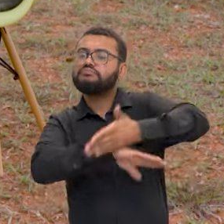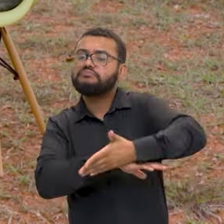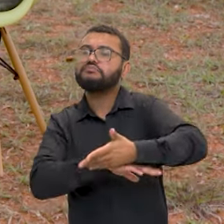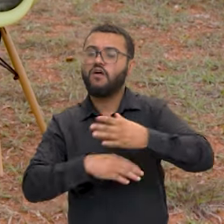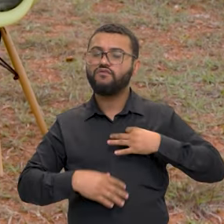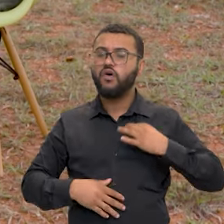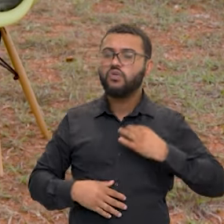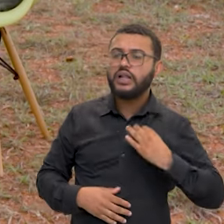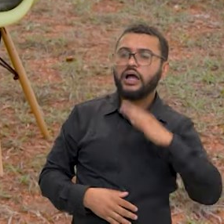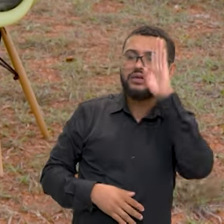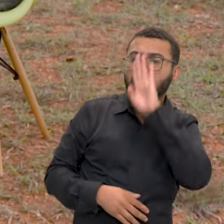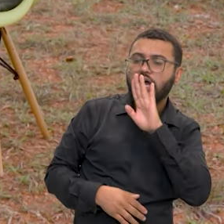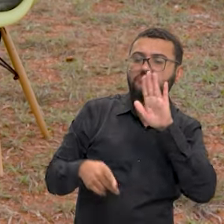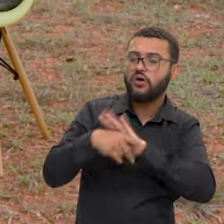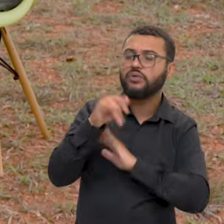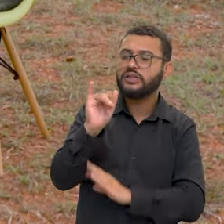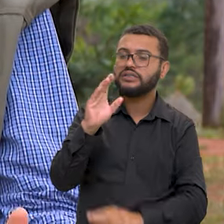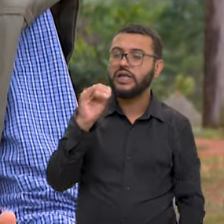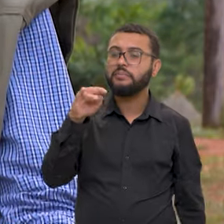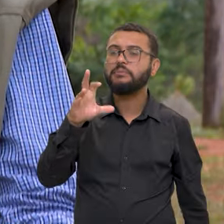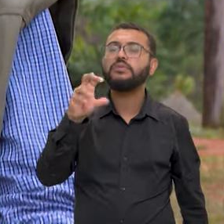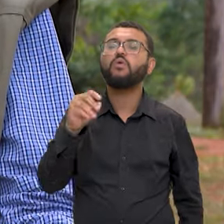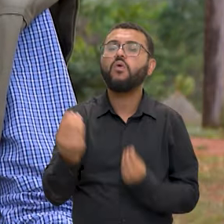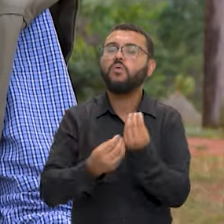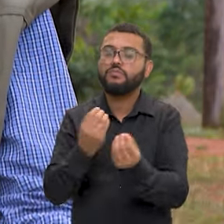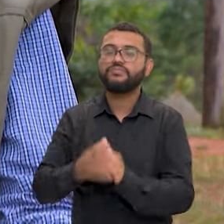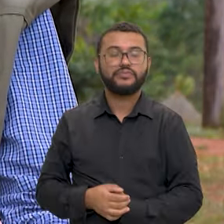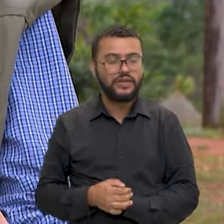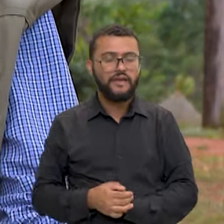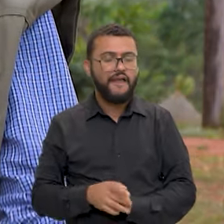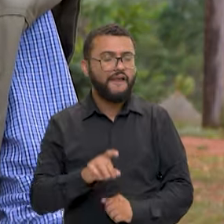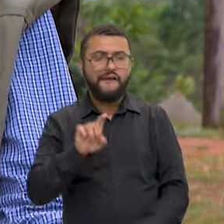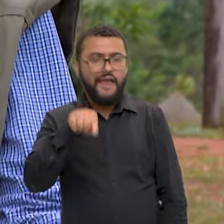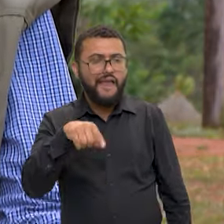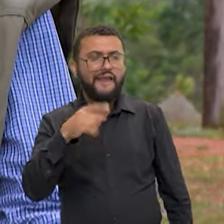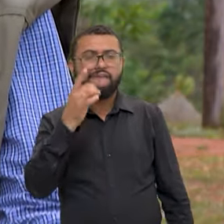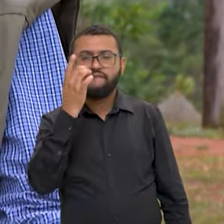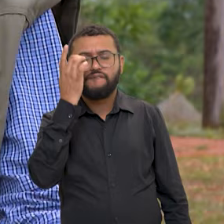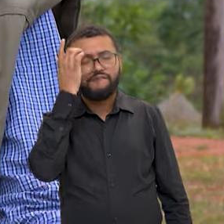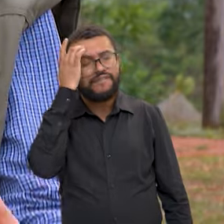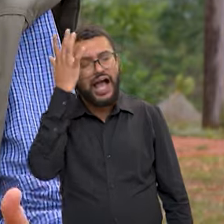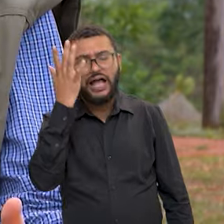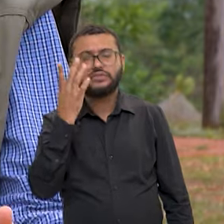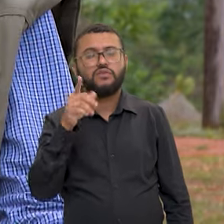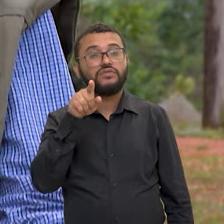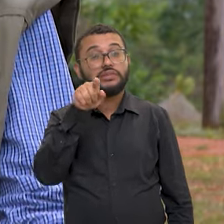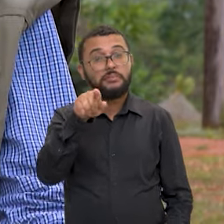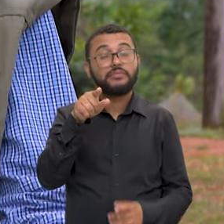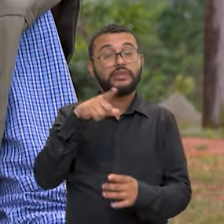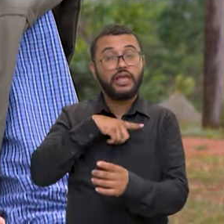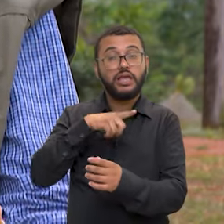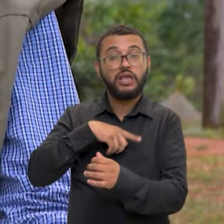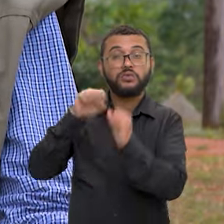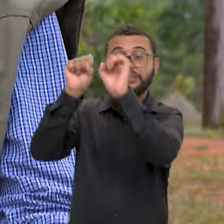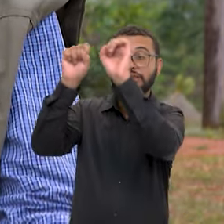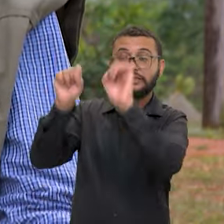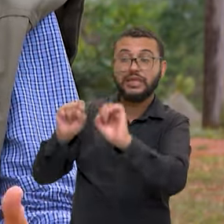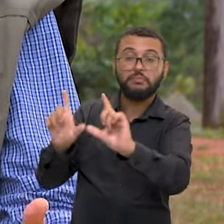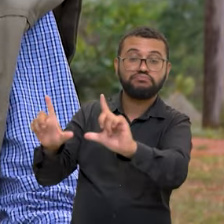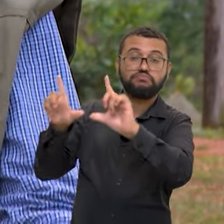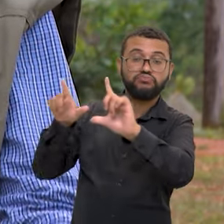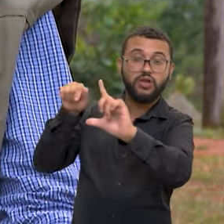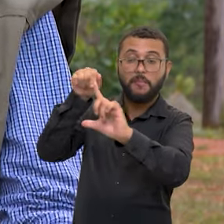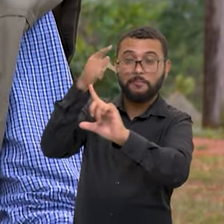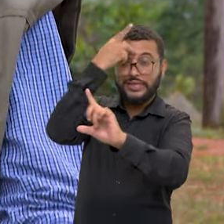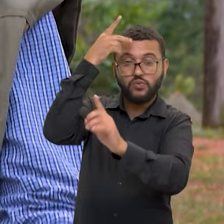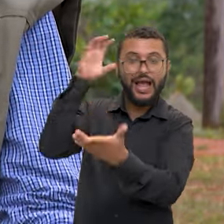relativamente simples. Nós temos um sistema em que a pessoa se cadastra, tem lá alguns requisitos. O chefe da